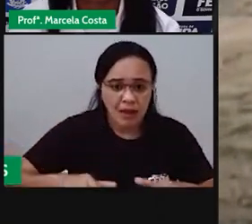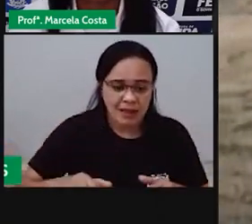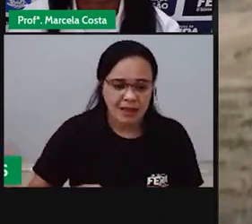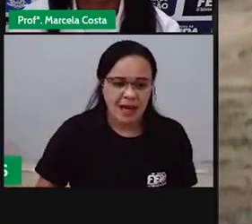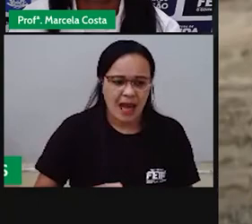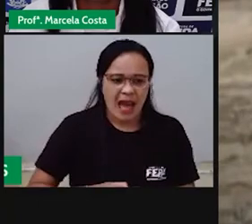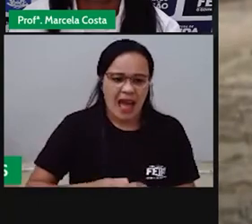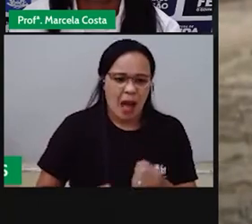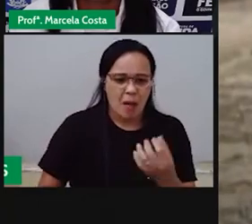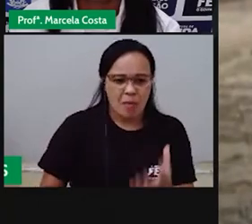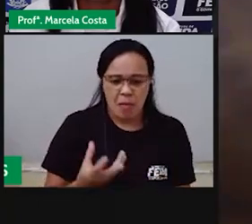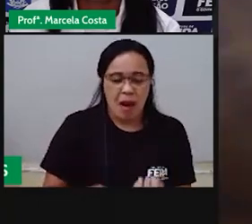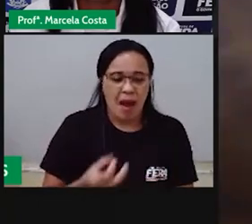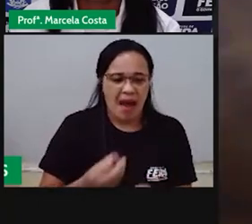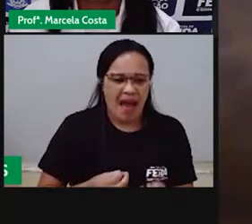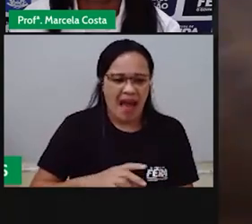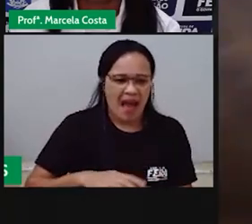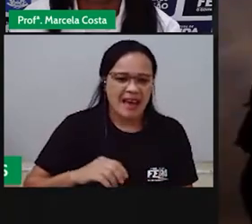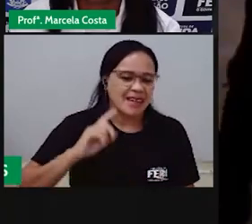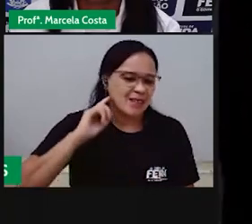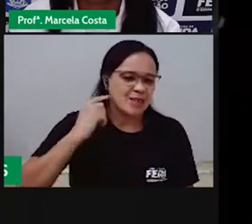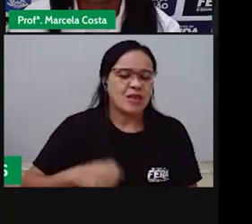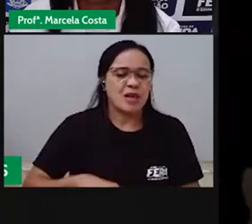ritmo se ouvia.